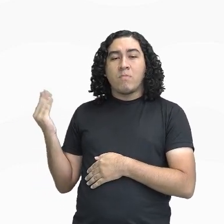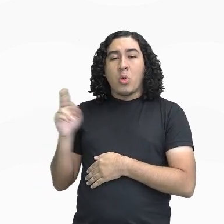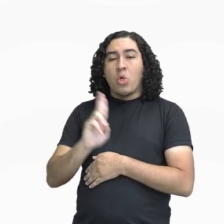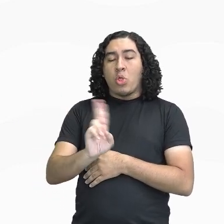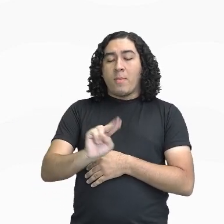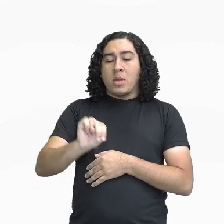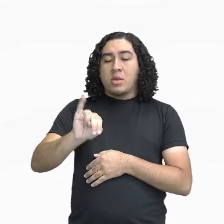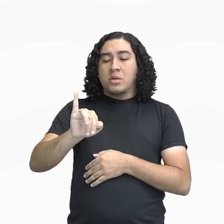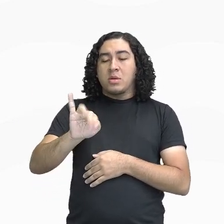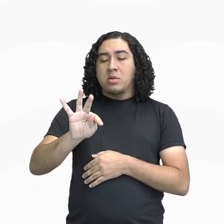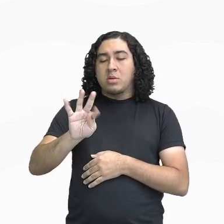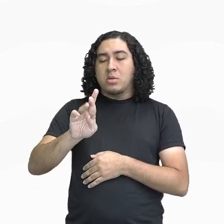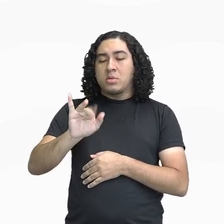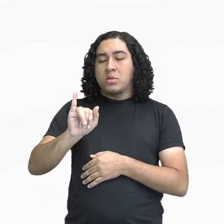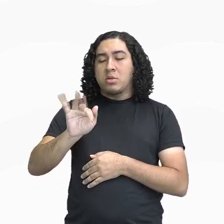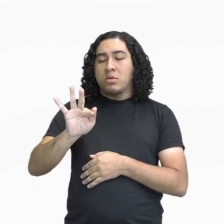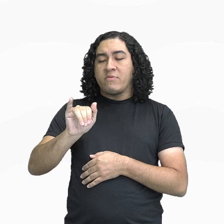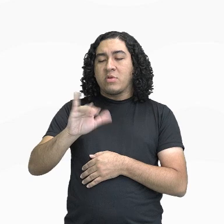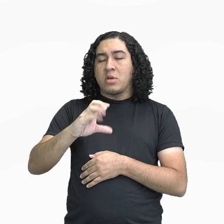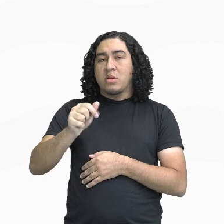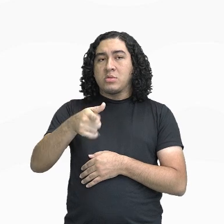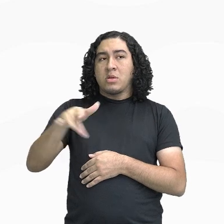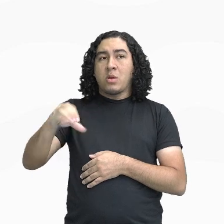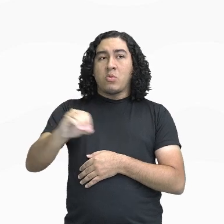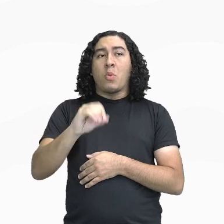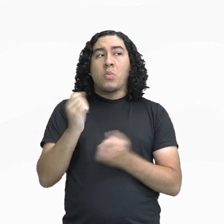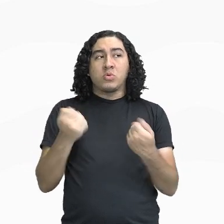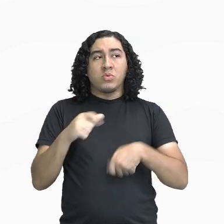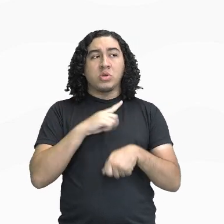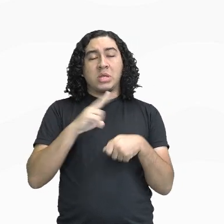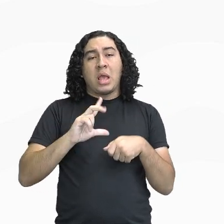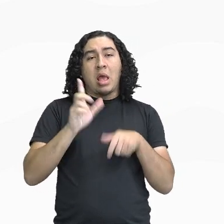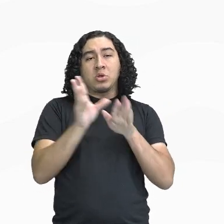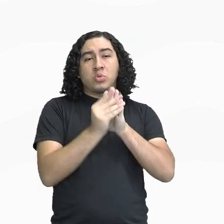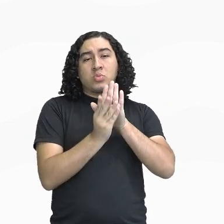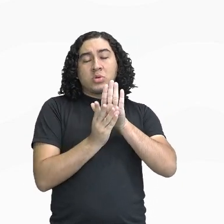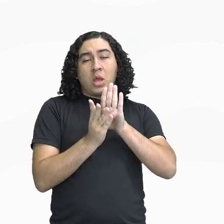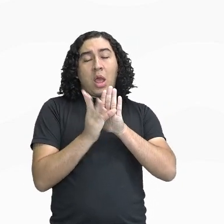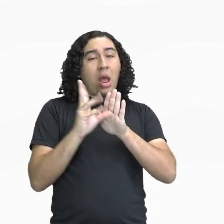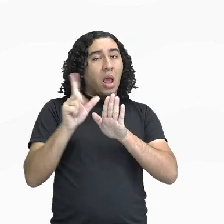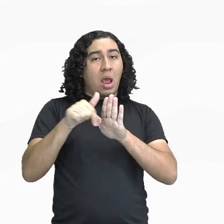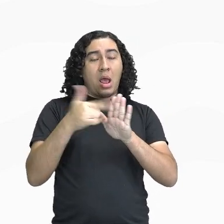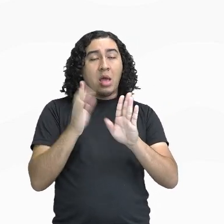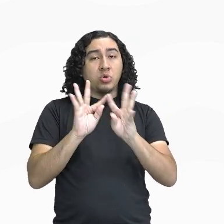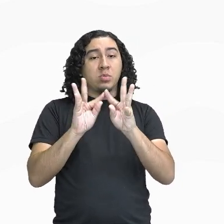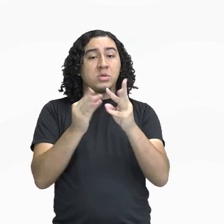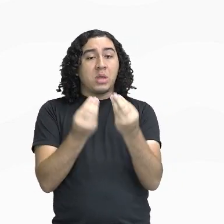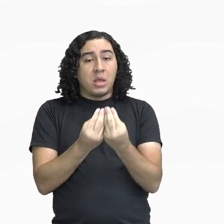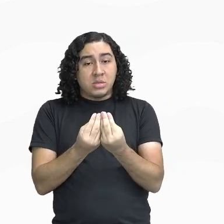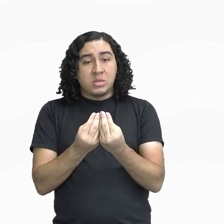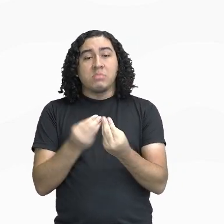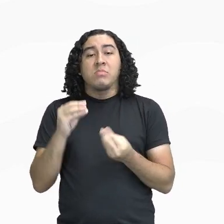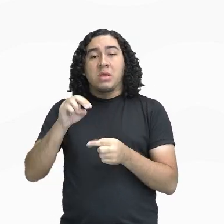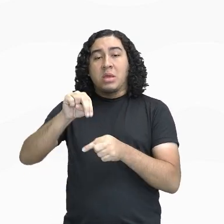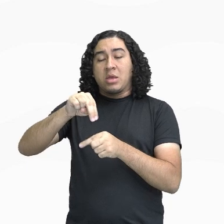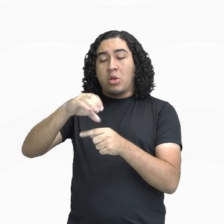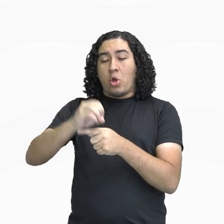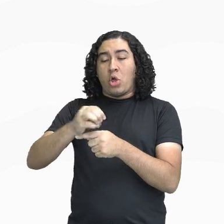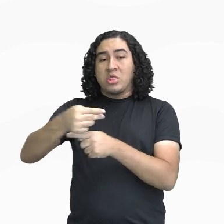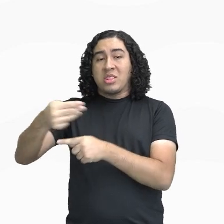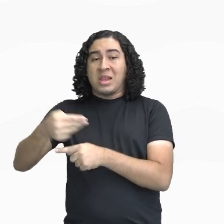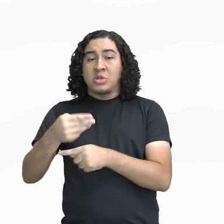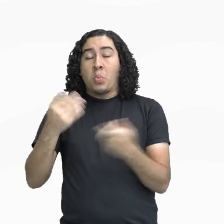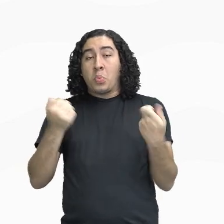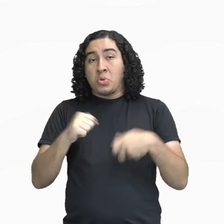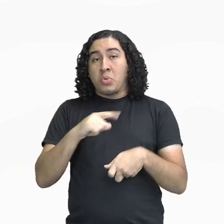nitrificação, para poder ter o nitrato, que é o NO3 ali. Esse NO3 é que realmente o solo vai